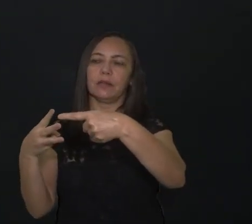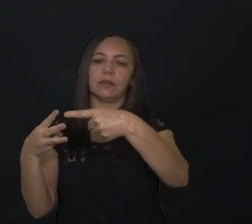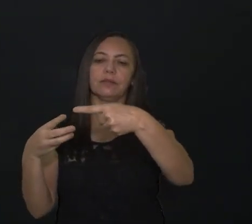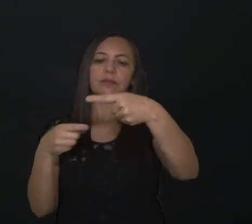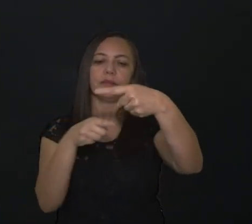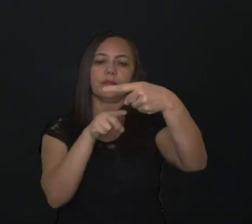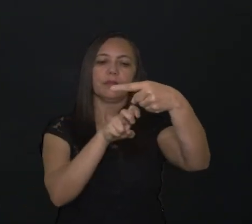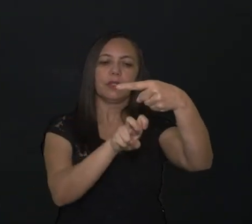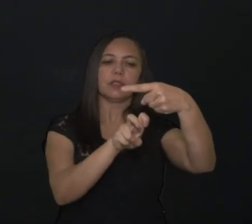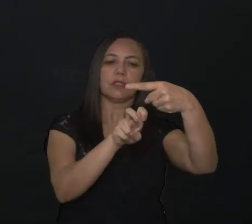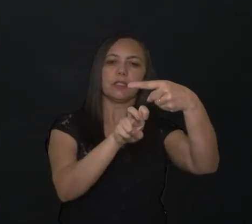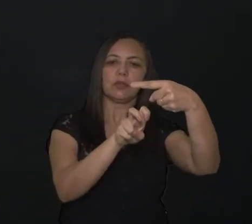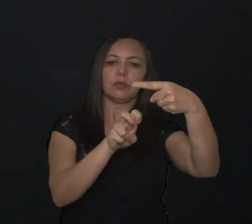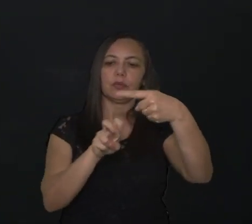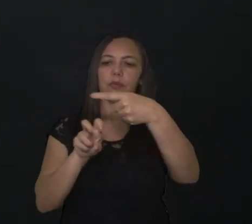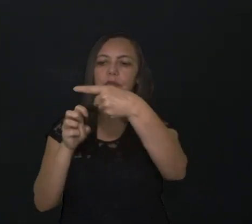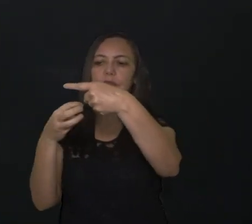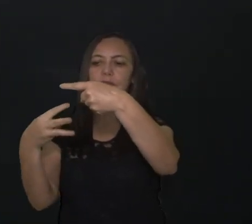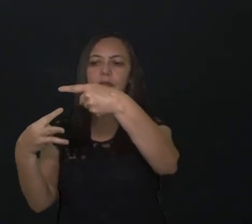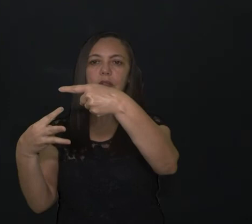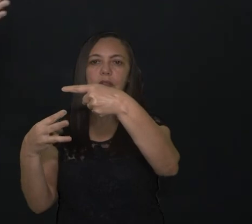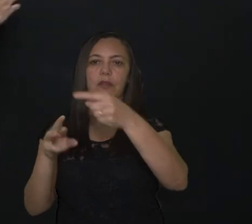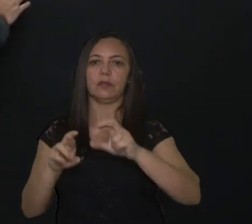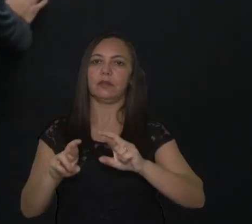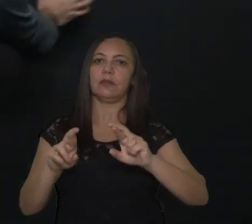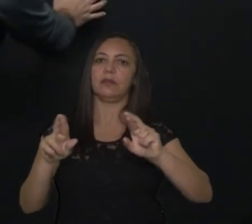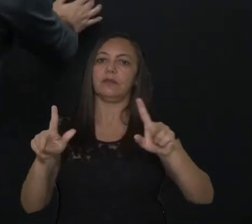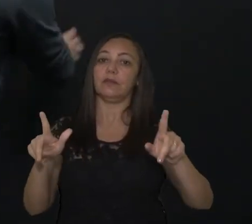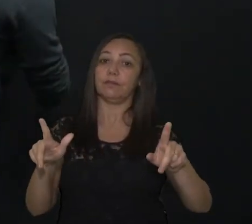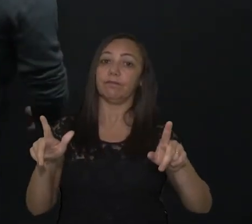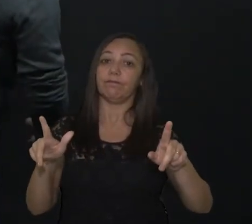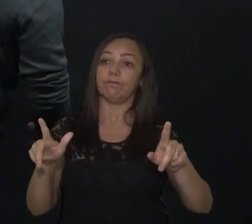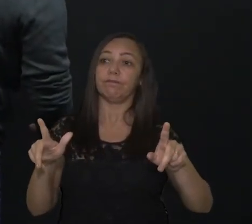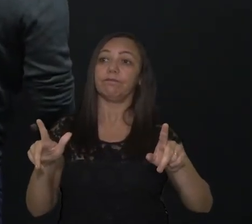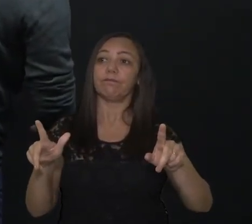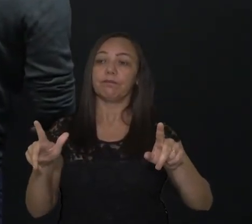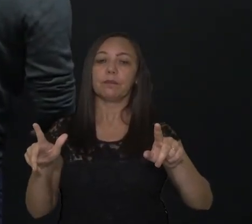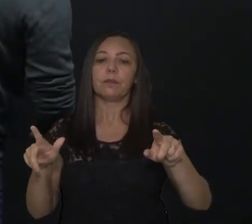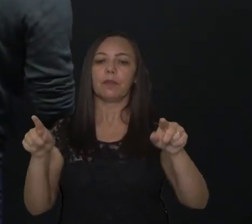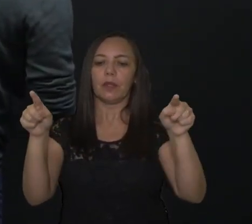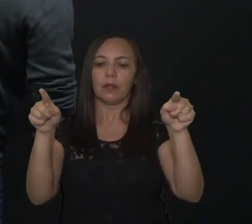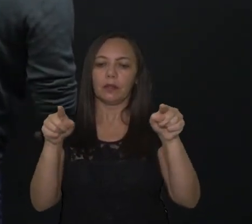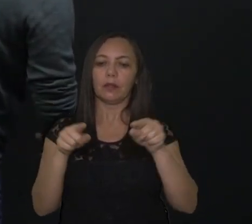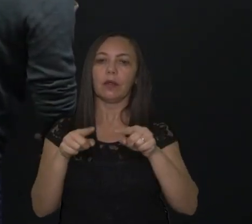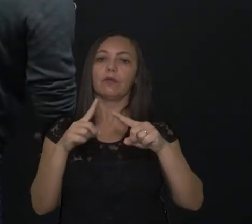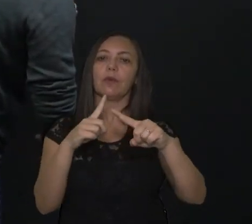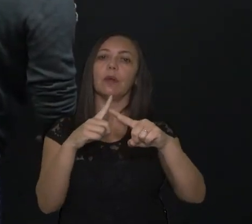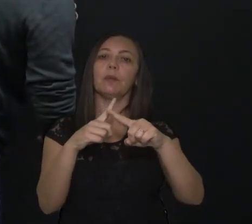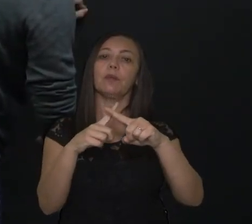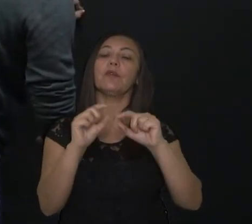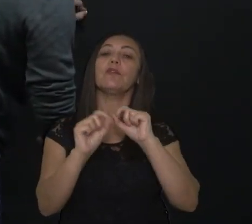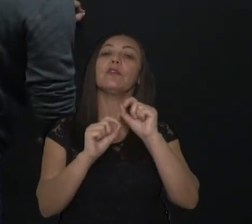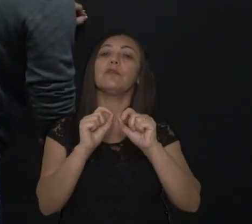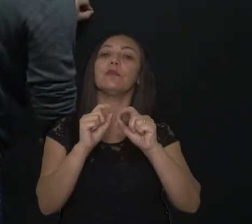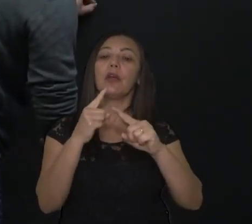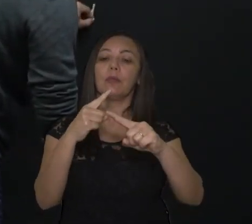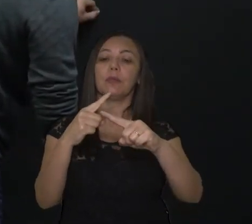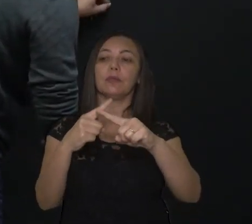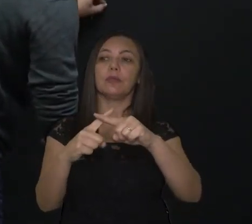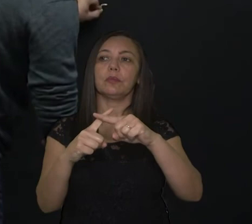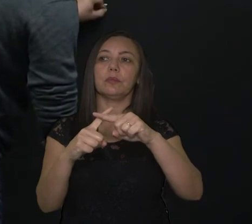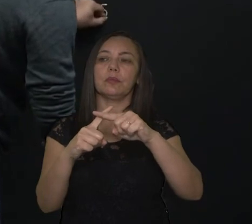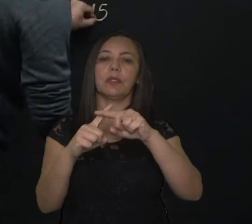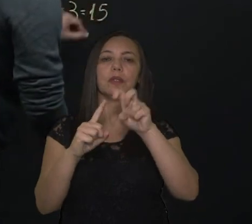MMC entre os seus denominadores. Devido ao fato de eles serem números primos, basta resolver